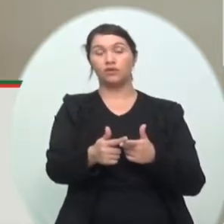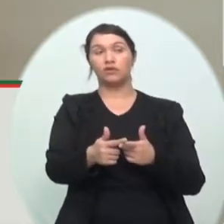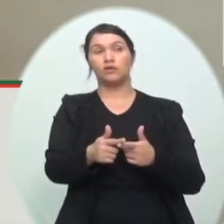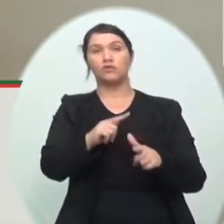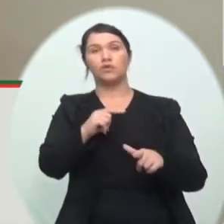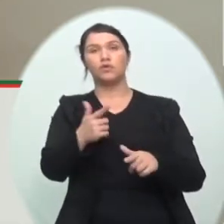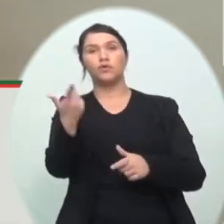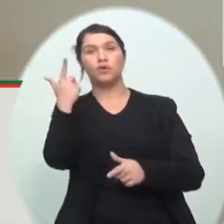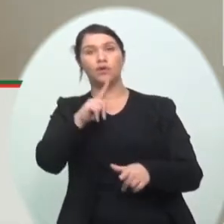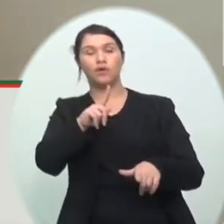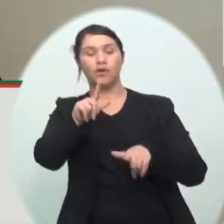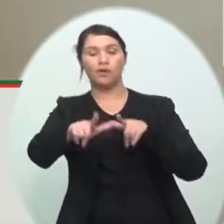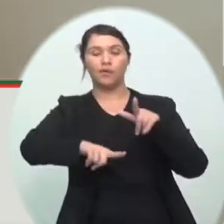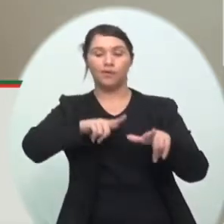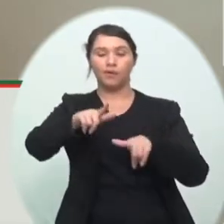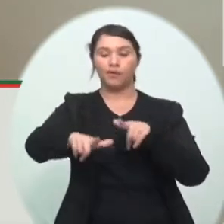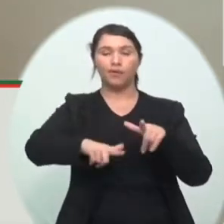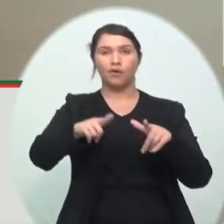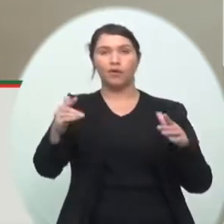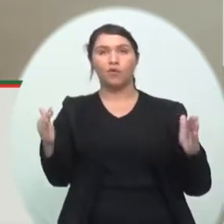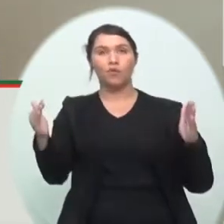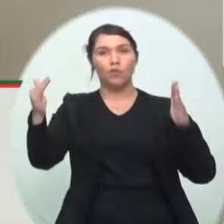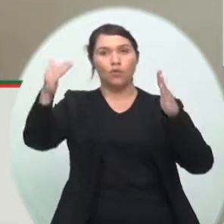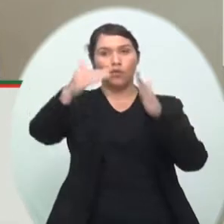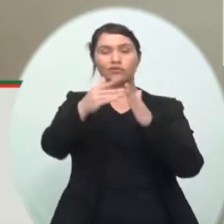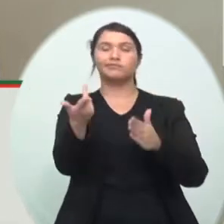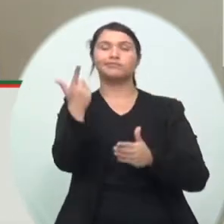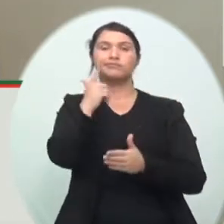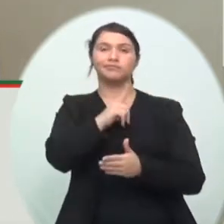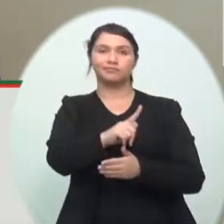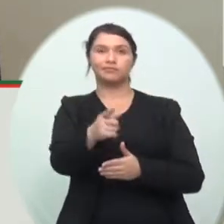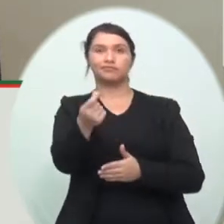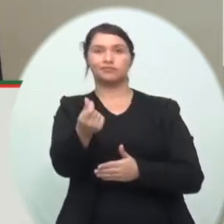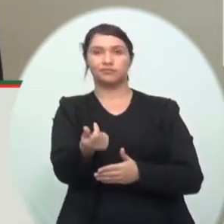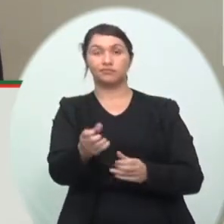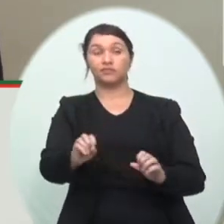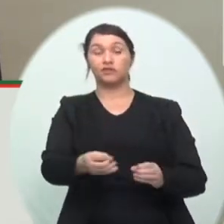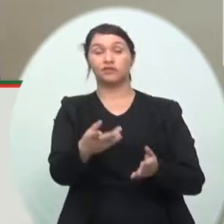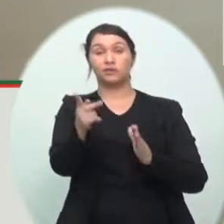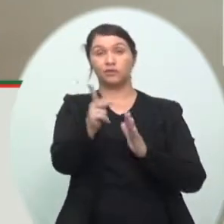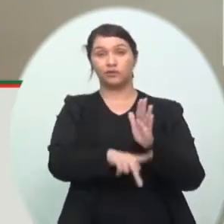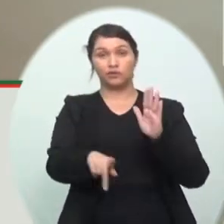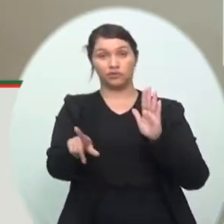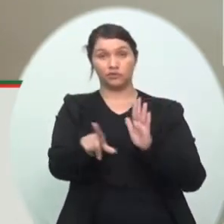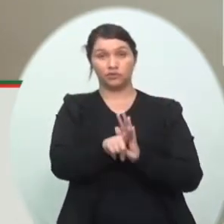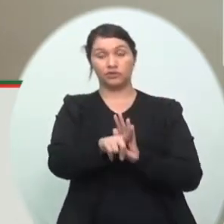um percentual maior, outro menos. Mas aqui tem um projeto de lei, senhores vereadores,